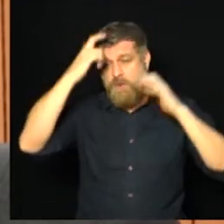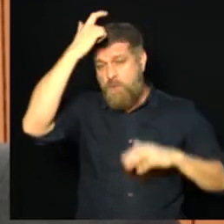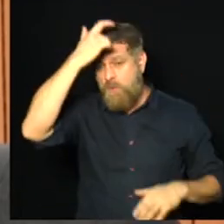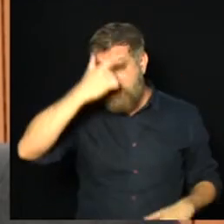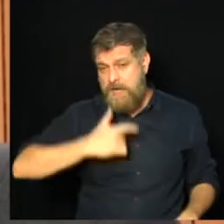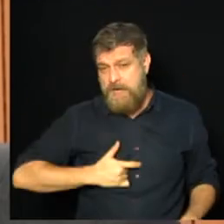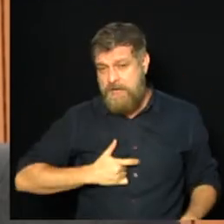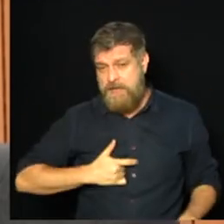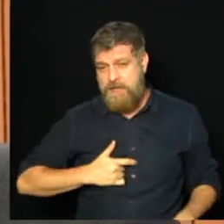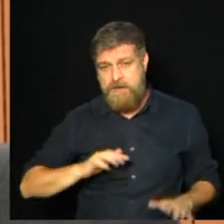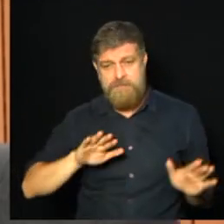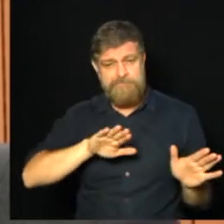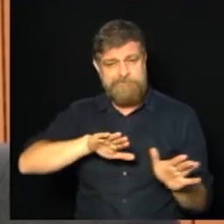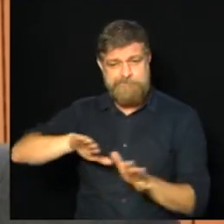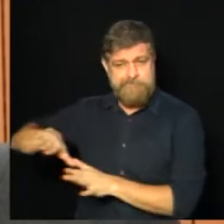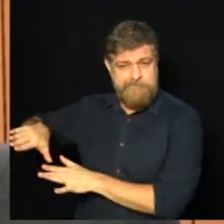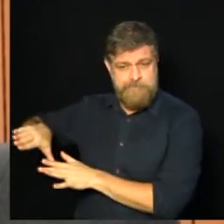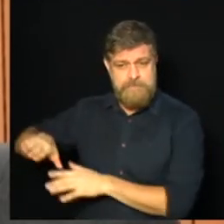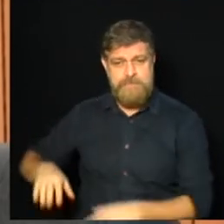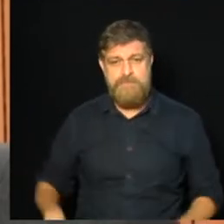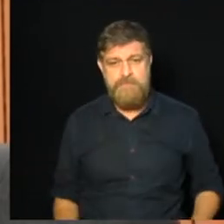tira ideologias à parte.